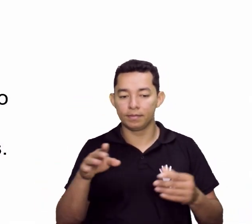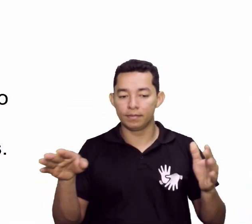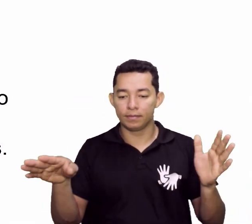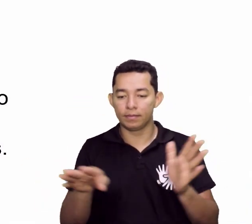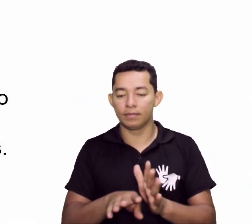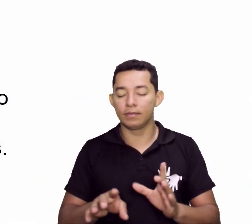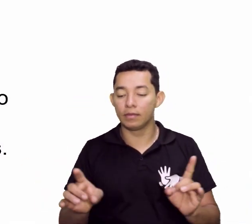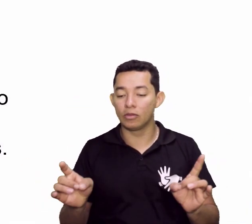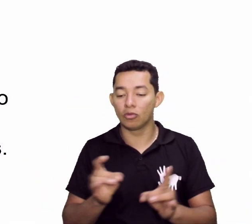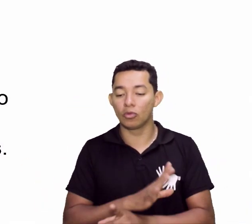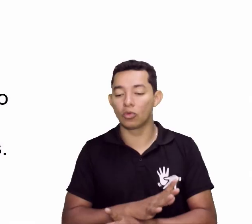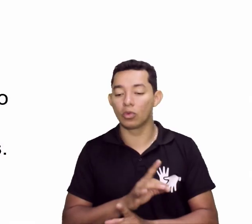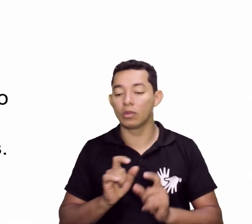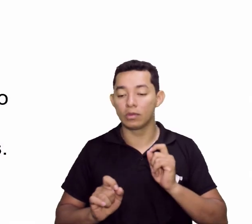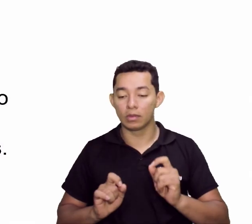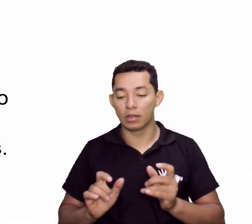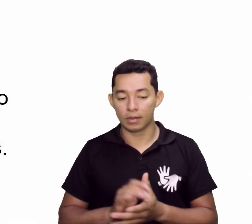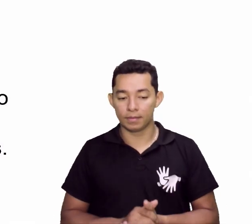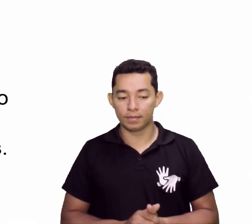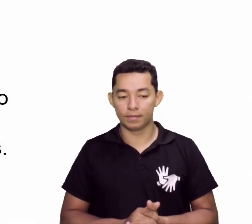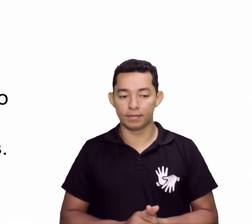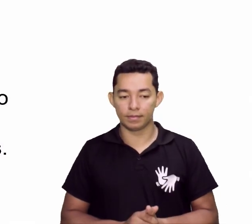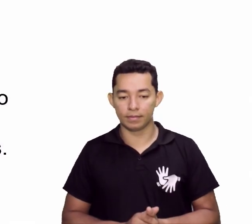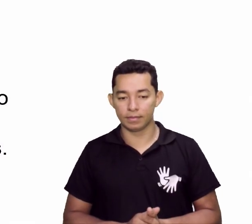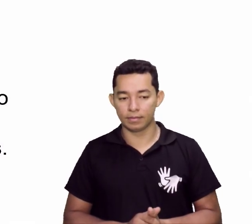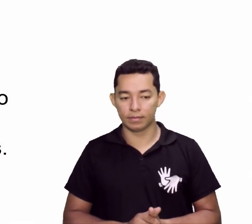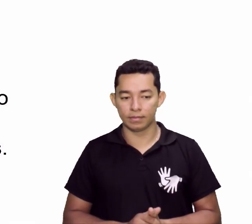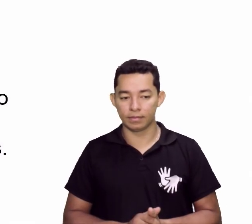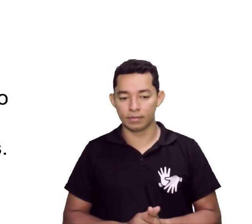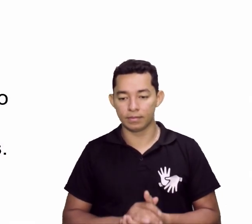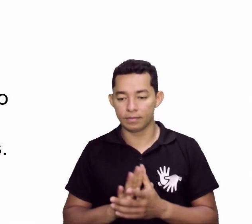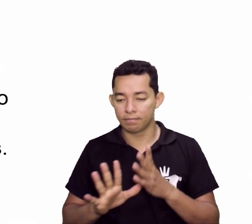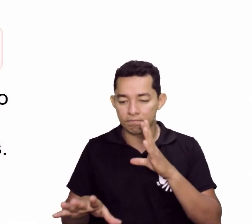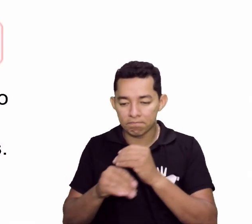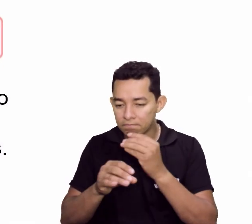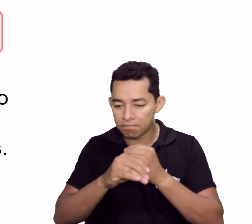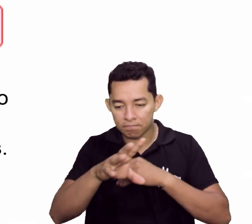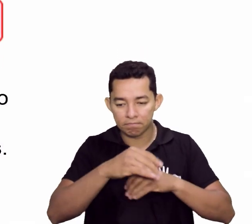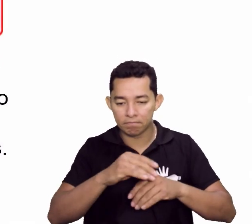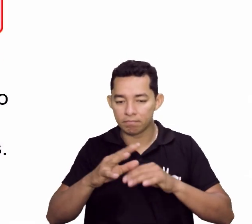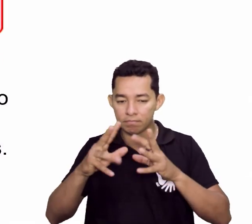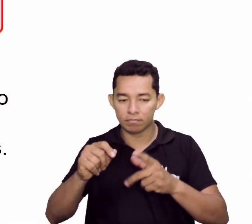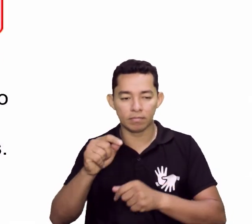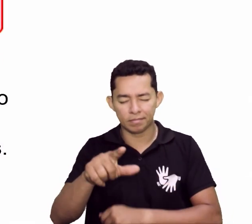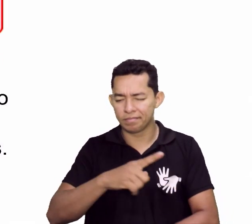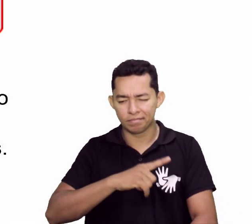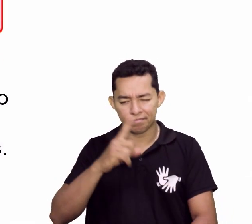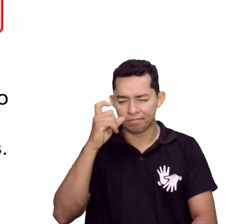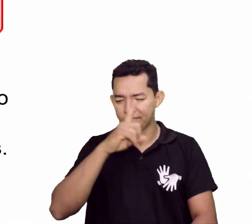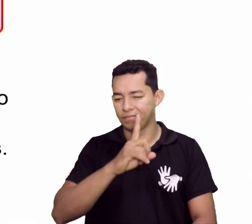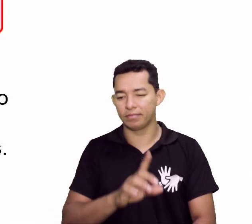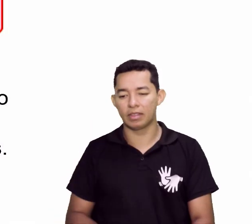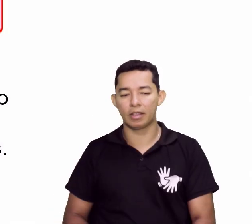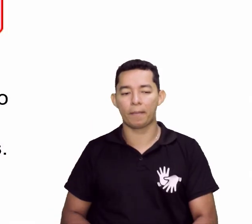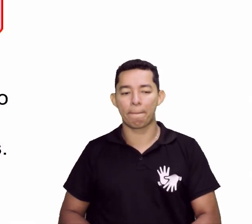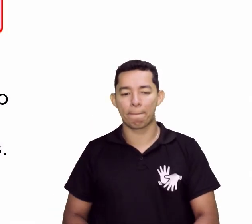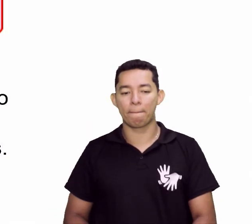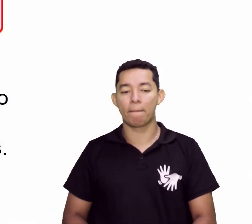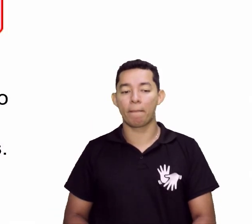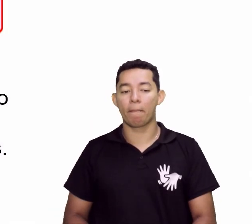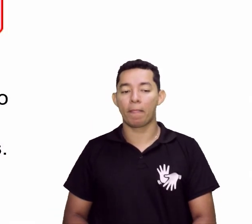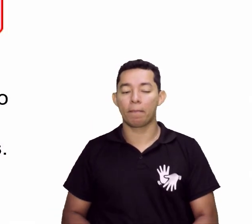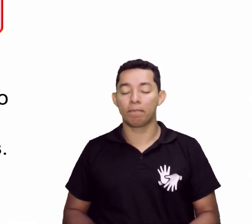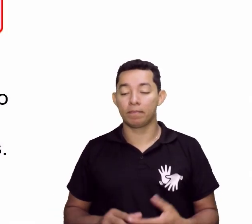na conclusão de que, né, somando tudo, você não vai ter dificuldade, não, com certeza.